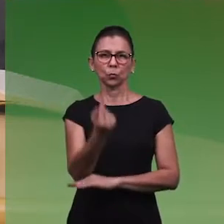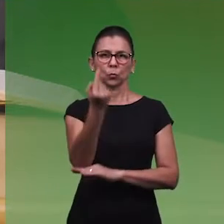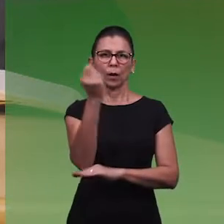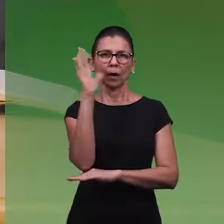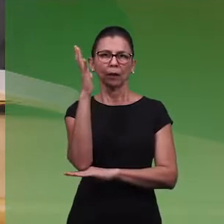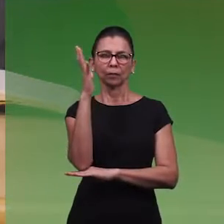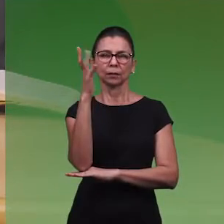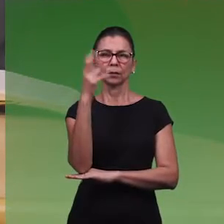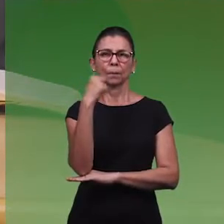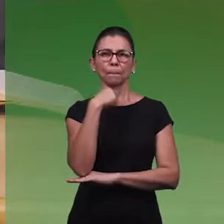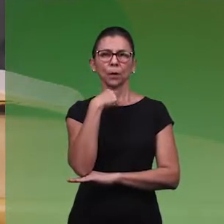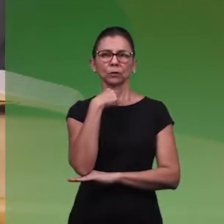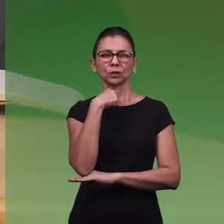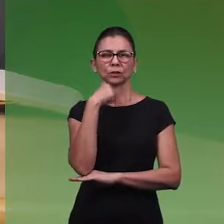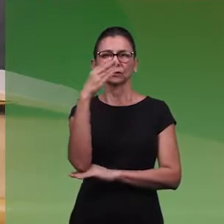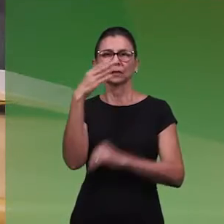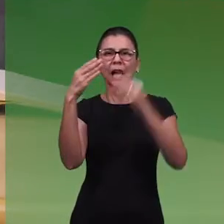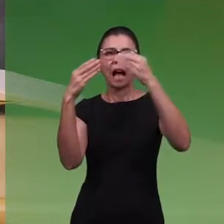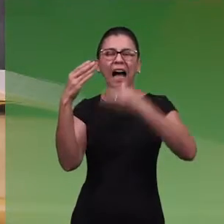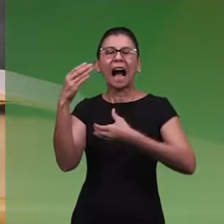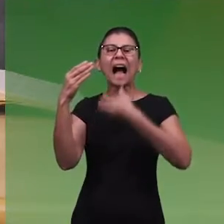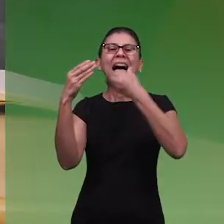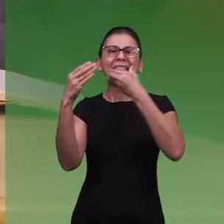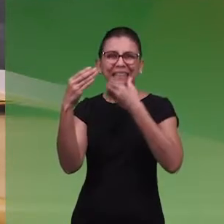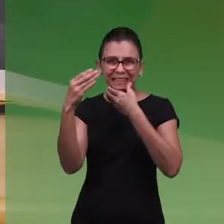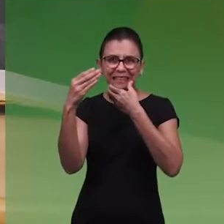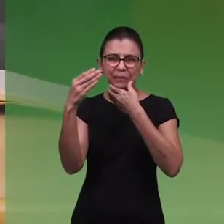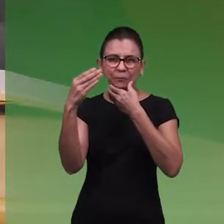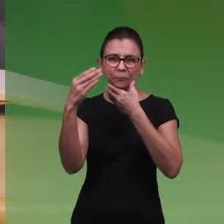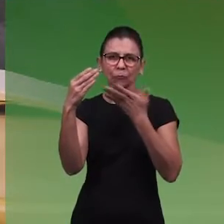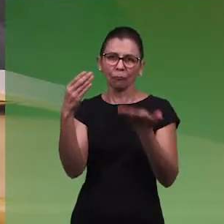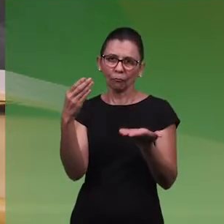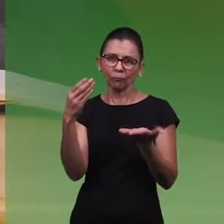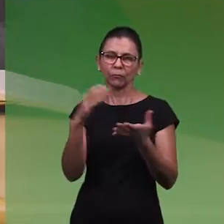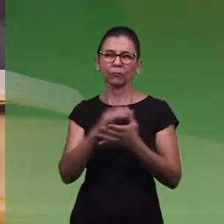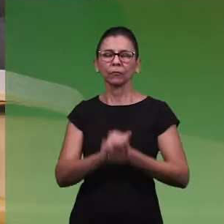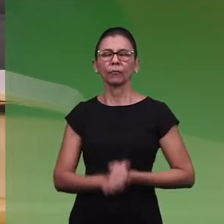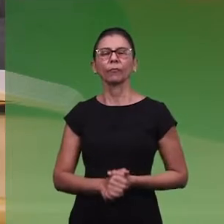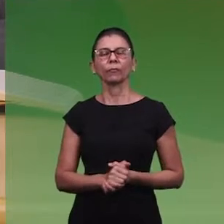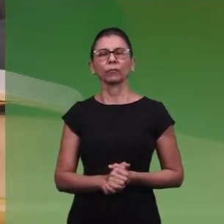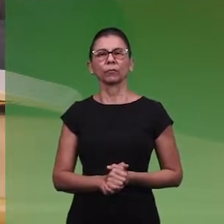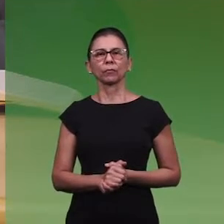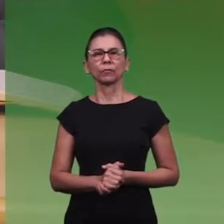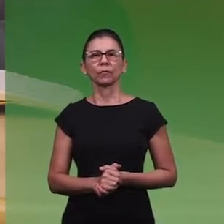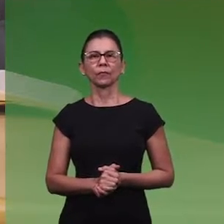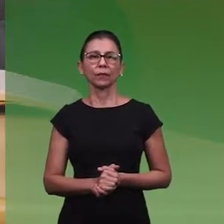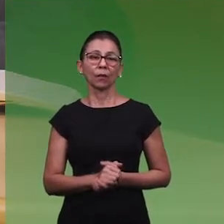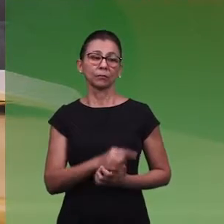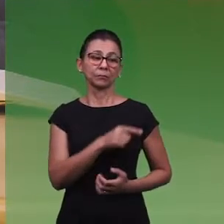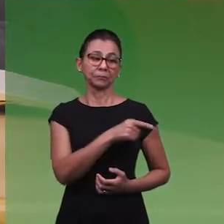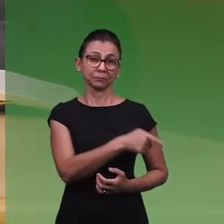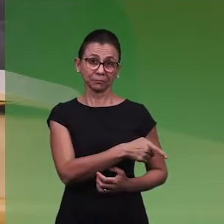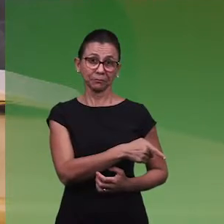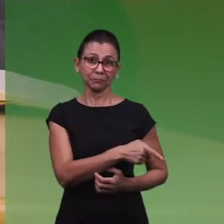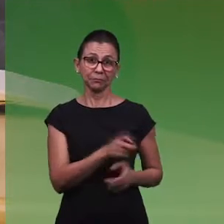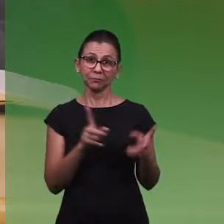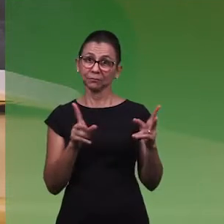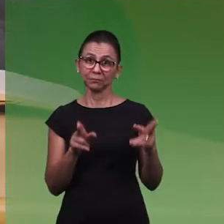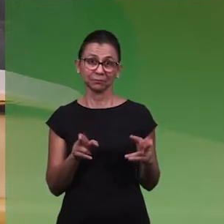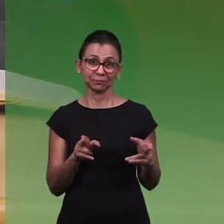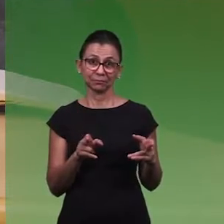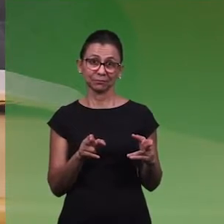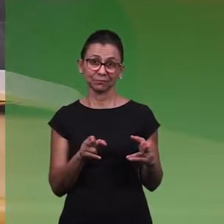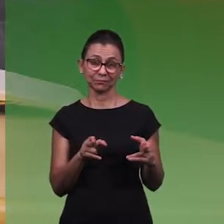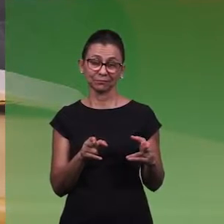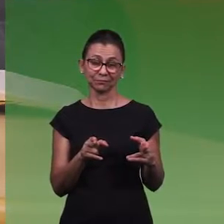distorceu a palavra. E aqui nós estamos falando do adversário com relação a outros. Mas Saul também distorceu a palavra.